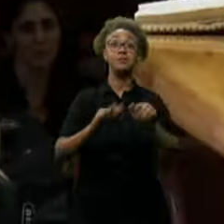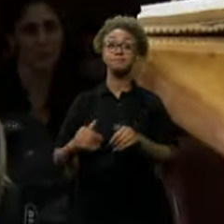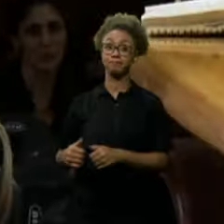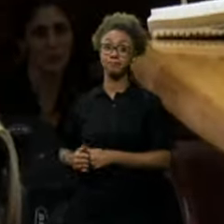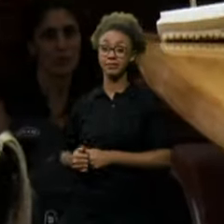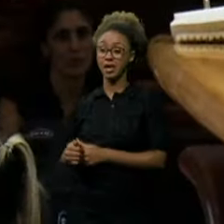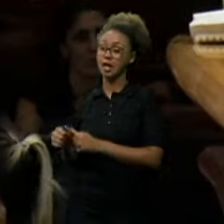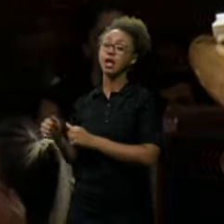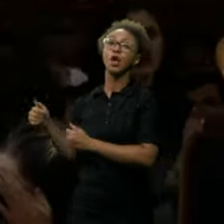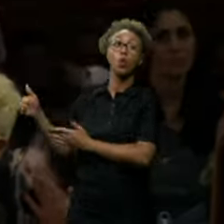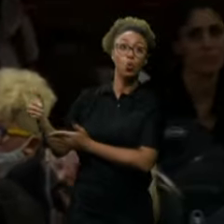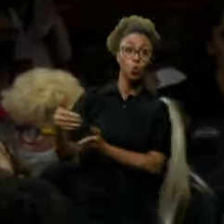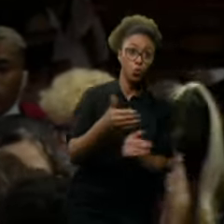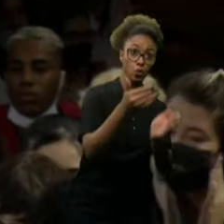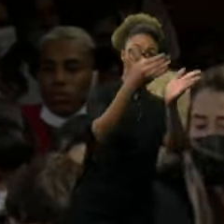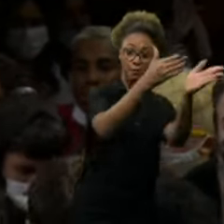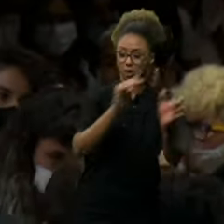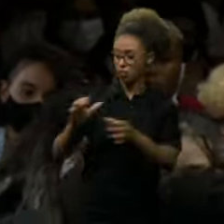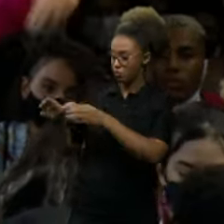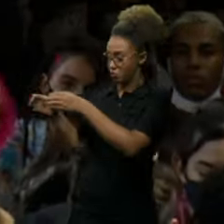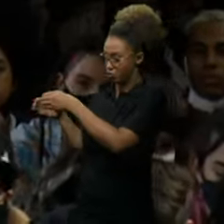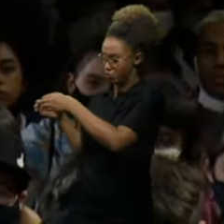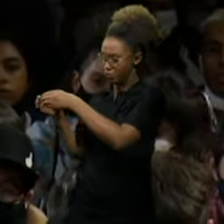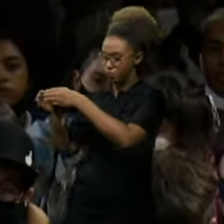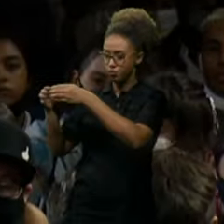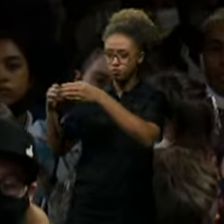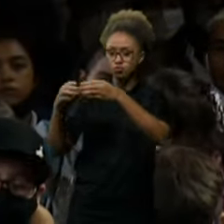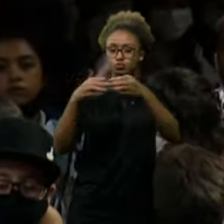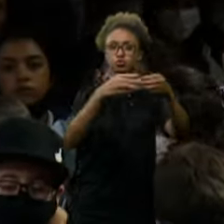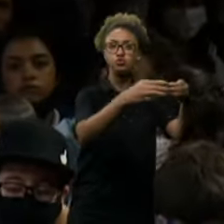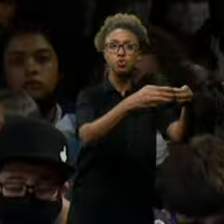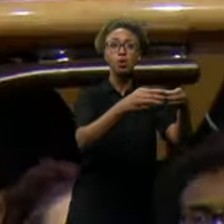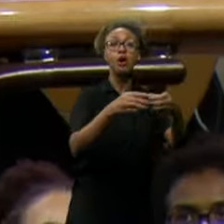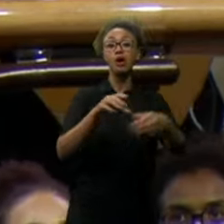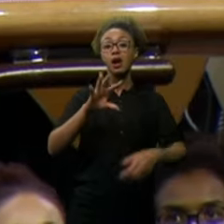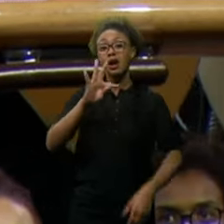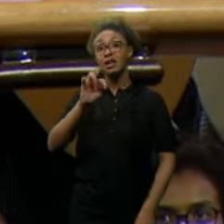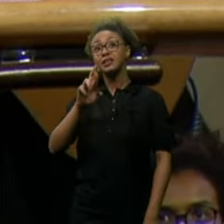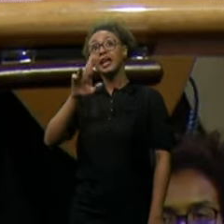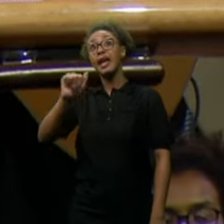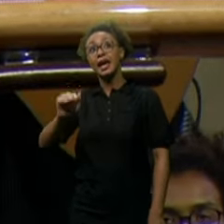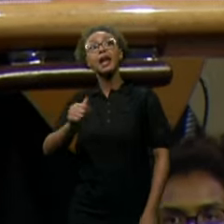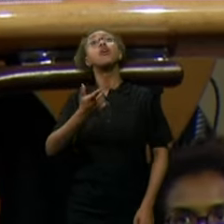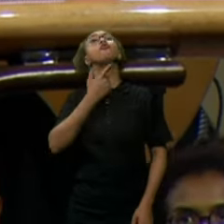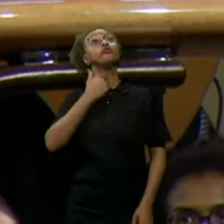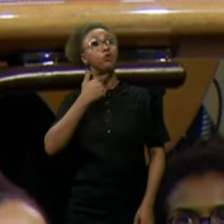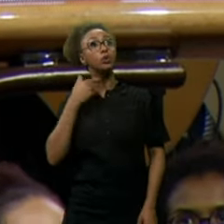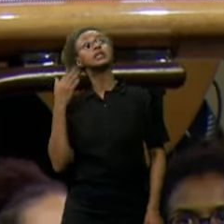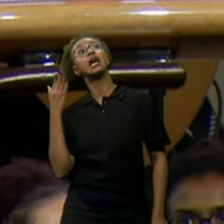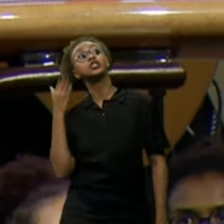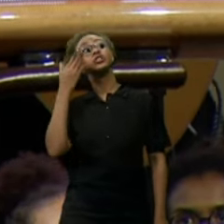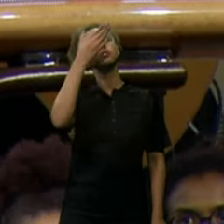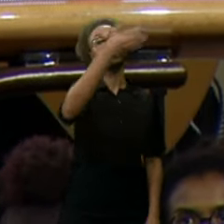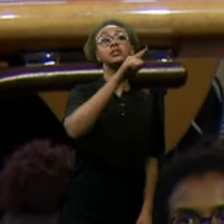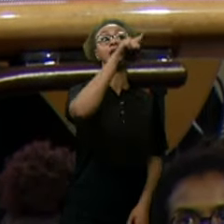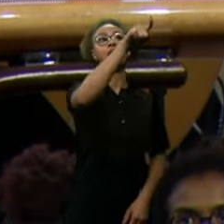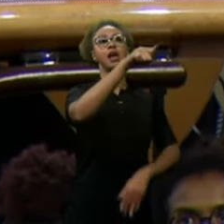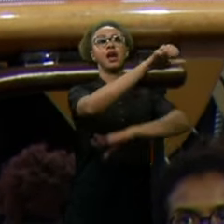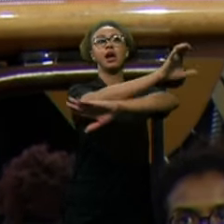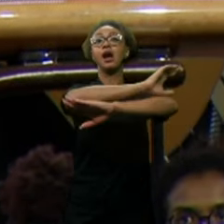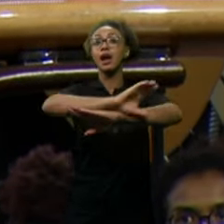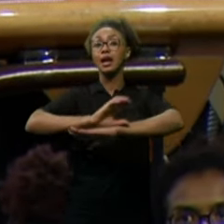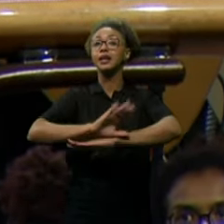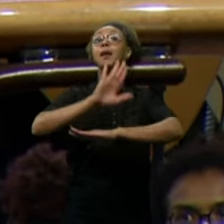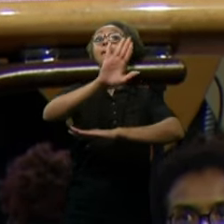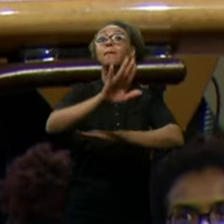caminho indo para Canaã ele tem um vislumbre do Futuro ele quer chegar em cada um ele se vê em canal